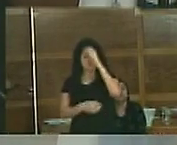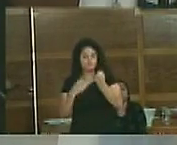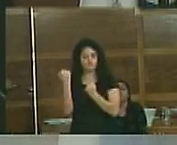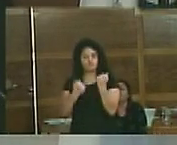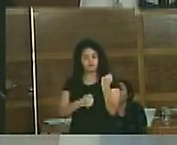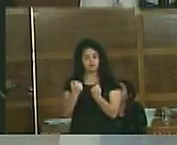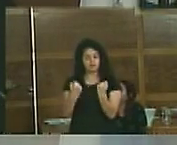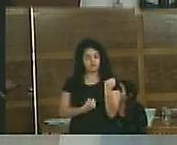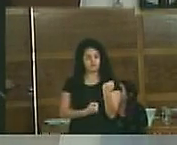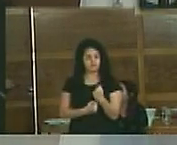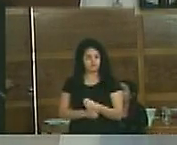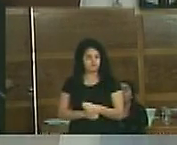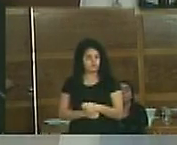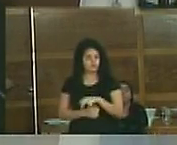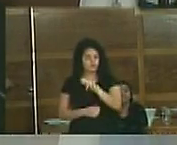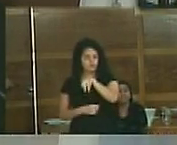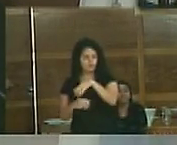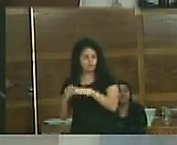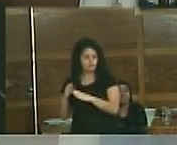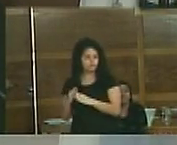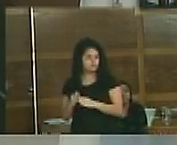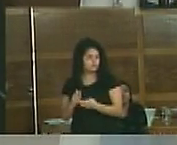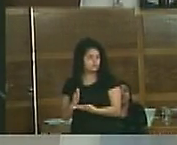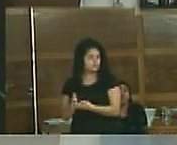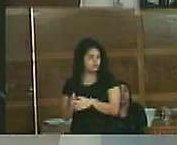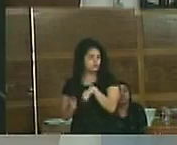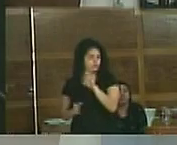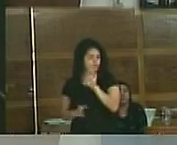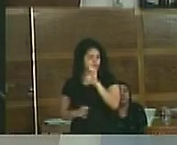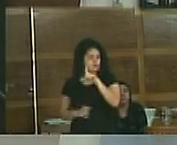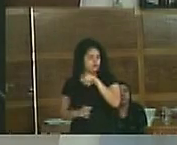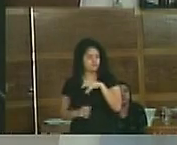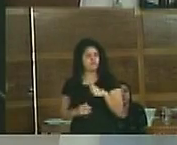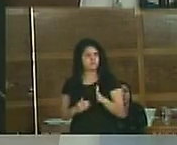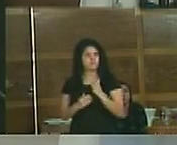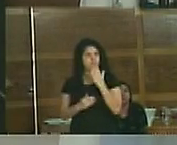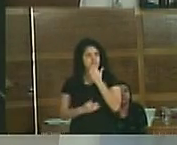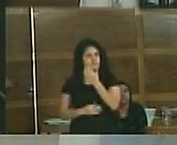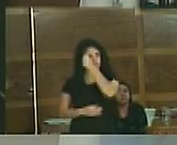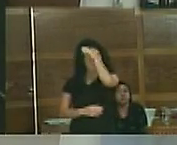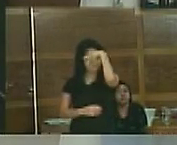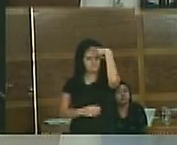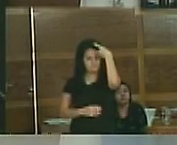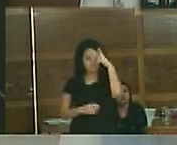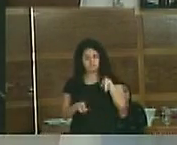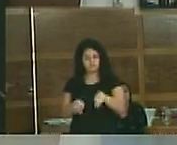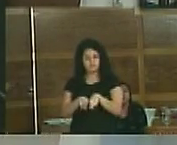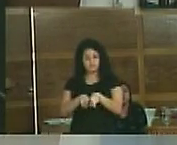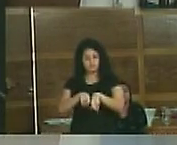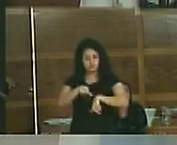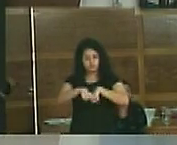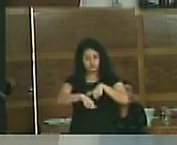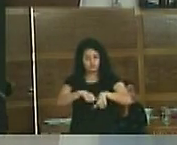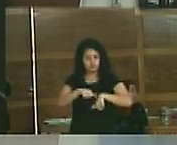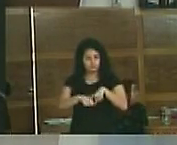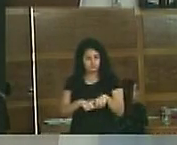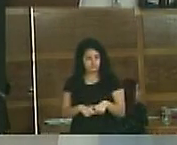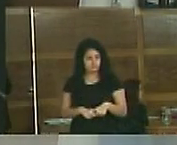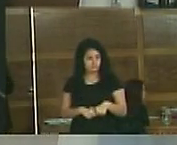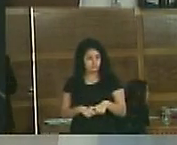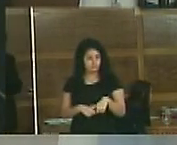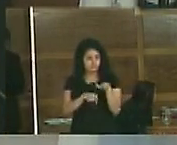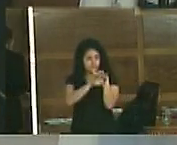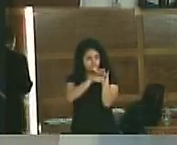veículos ali no outro lado do bairro Belém. Indicando ao prefeito também a substituição